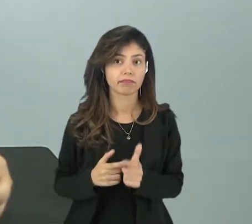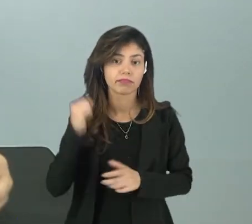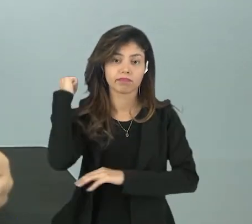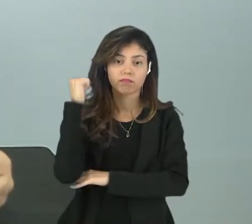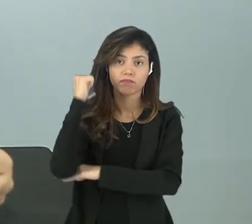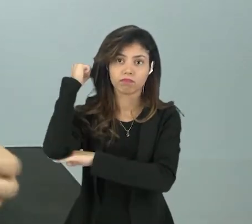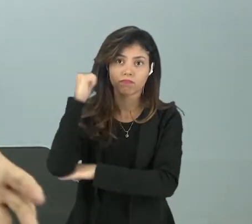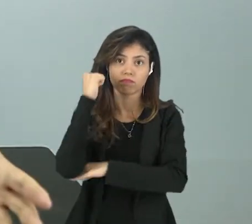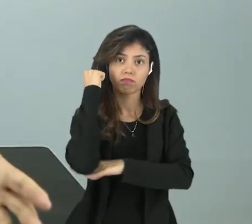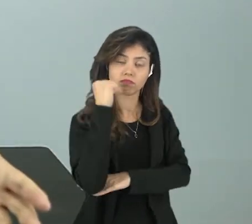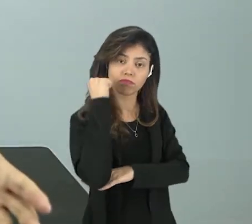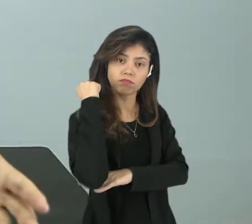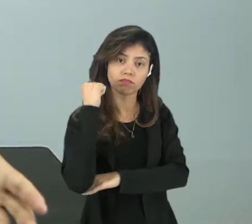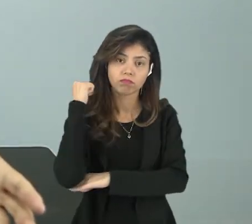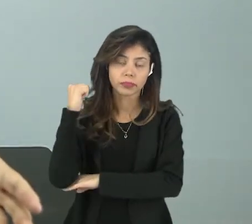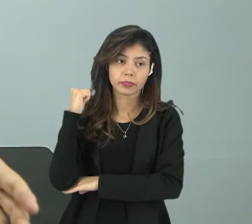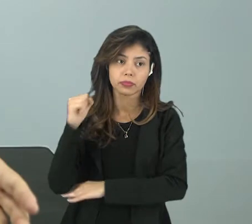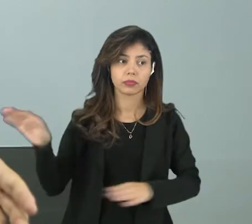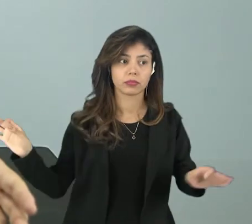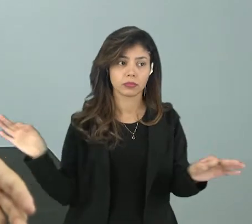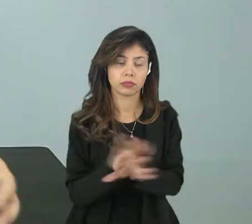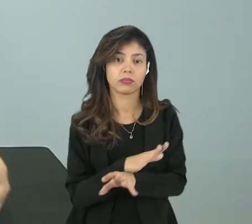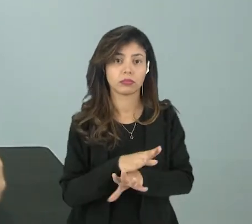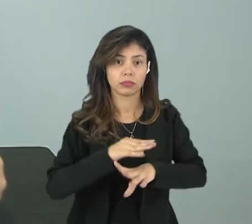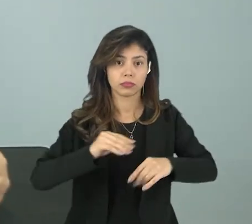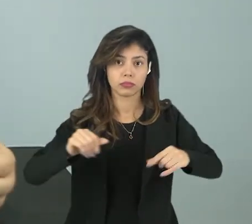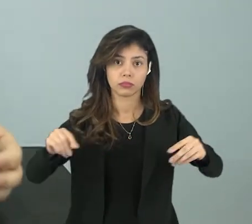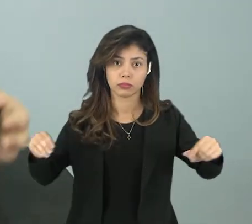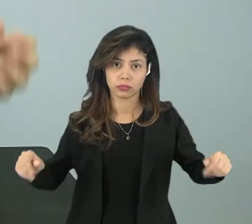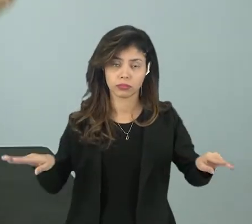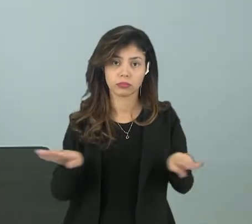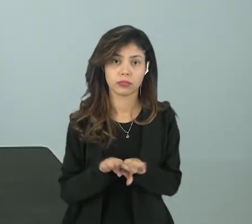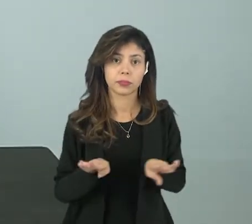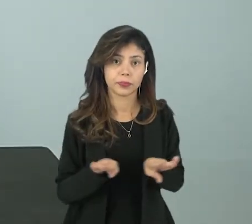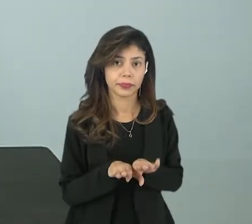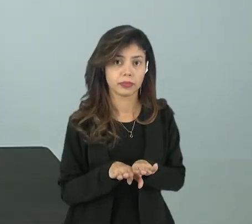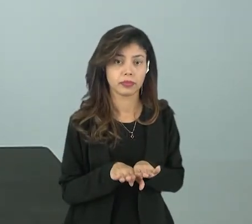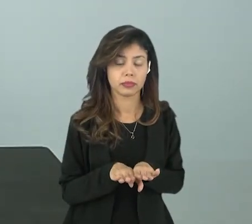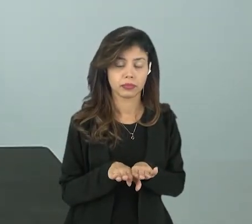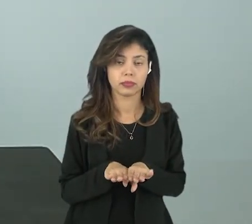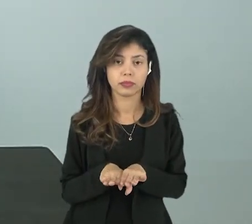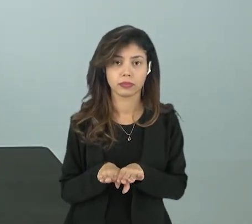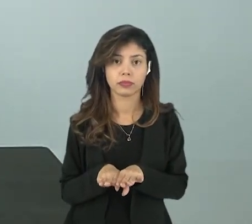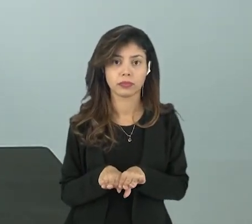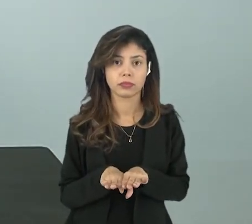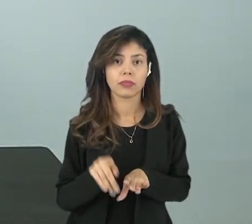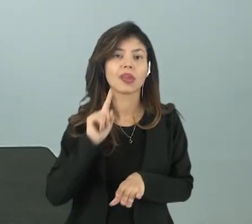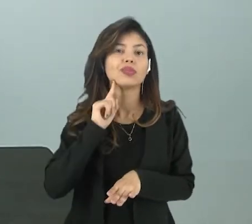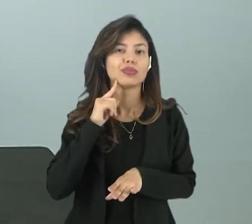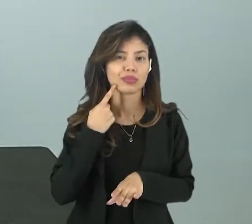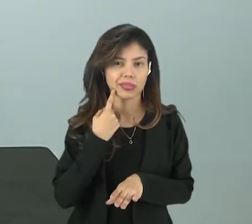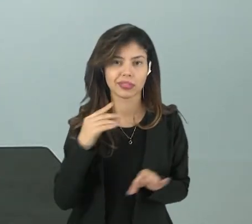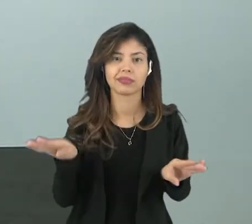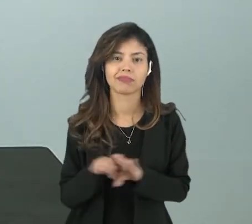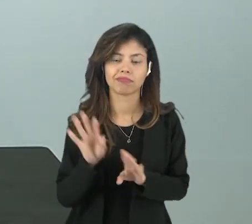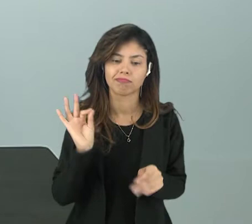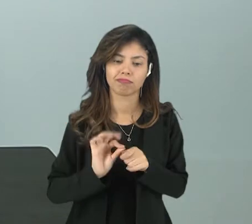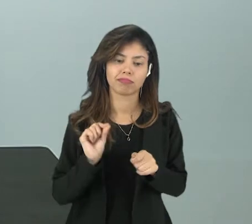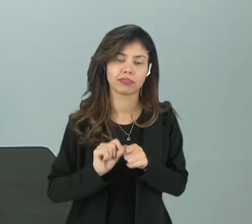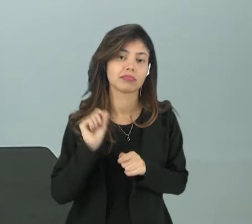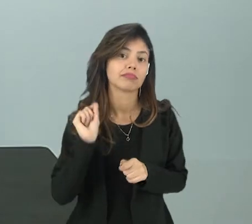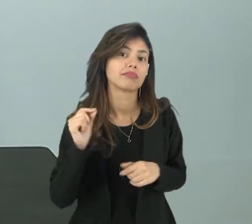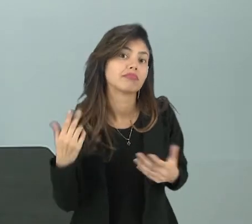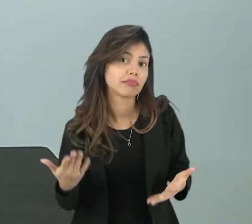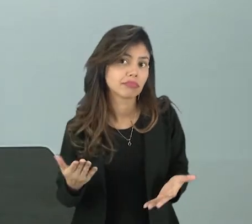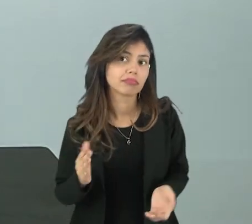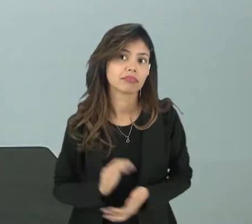né, o desgaste do solo também, e também a poluição foi